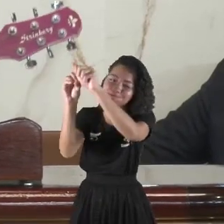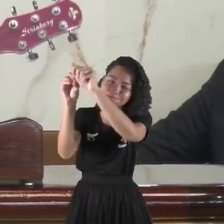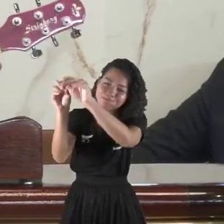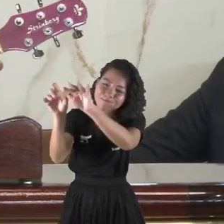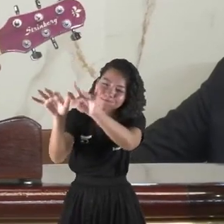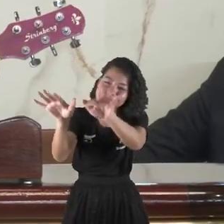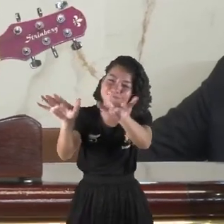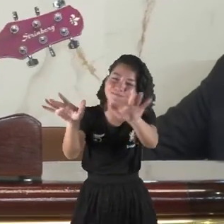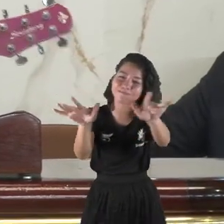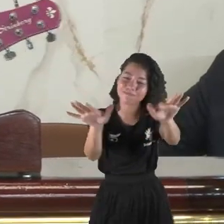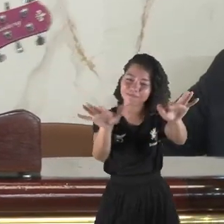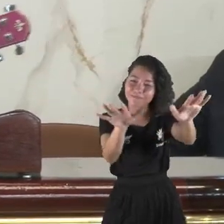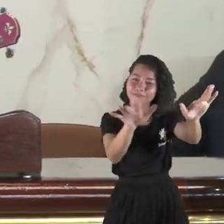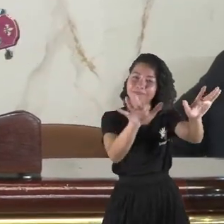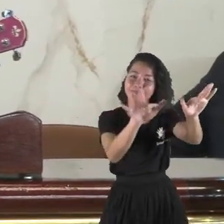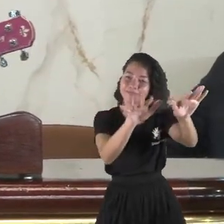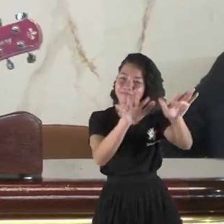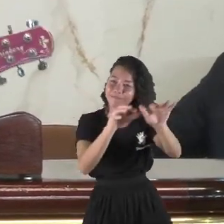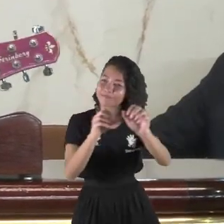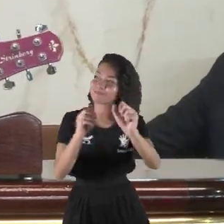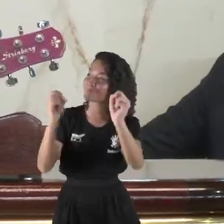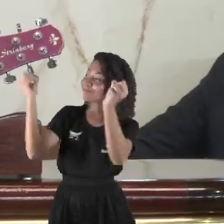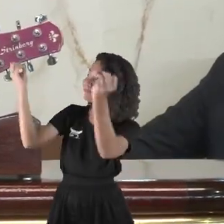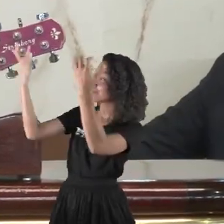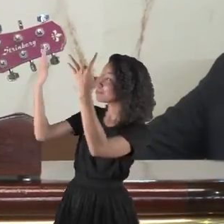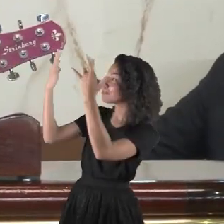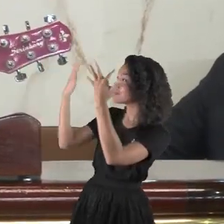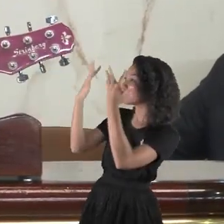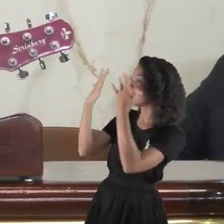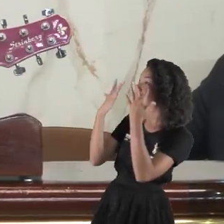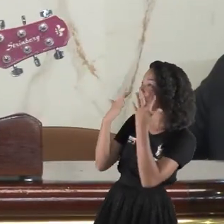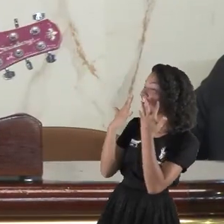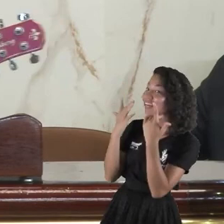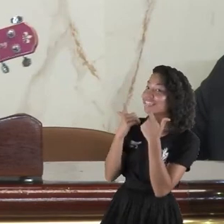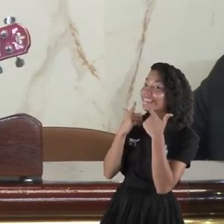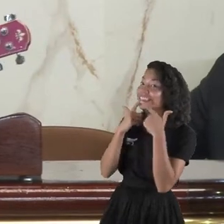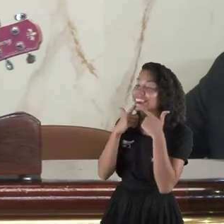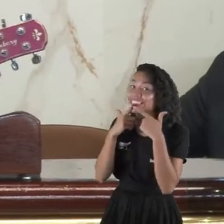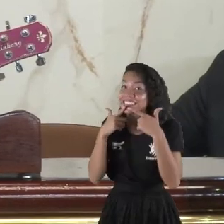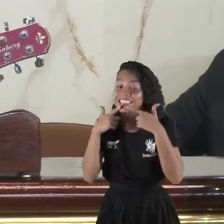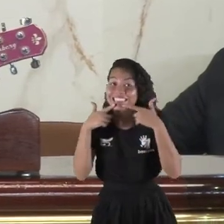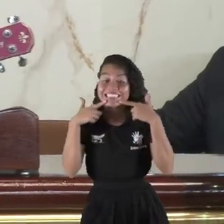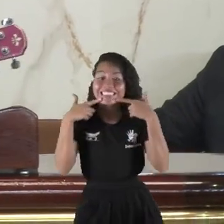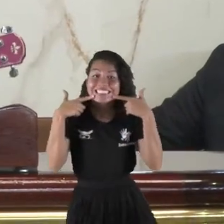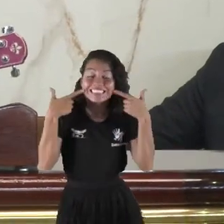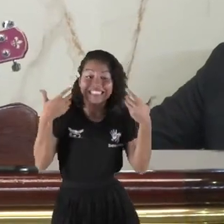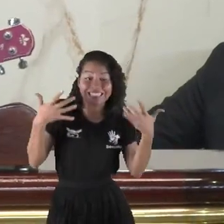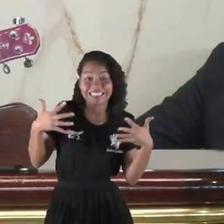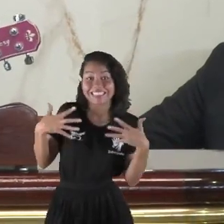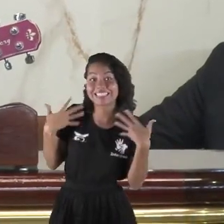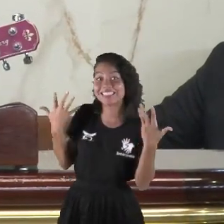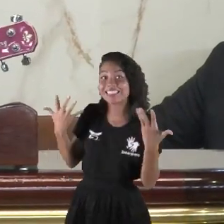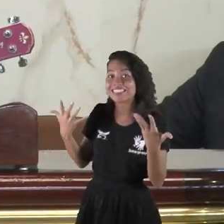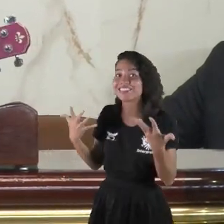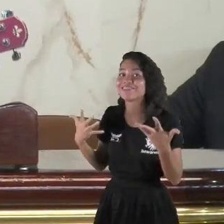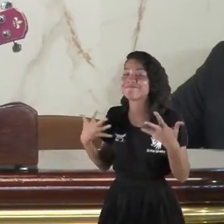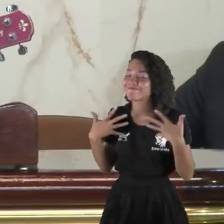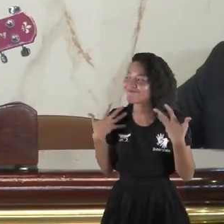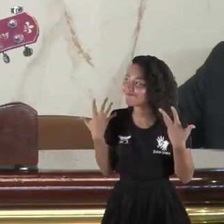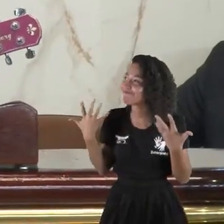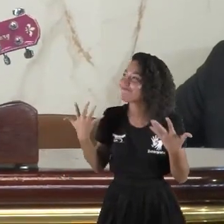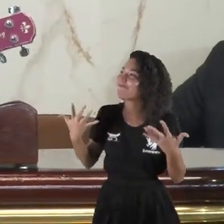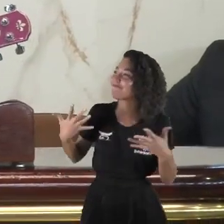Abençoe e faça brilhar seu rosto em